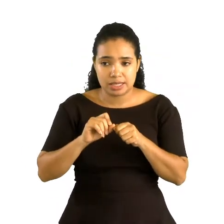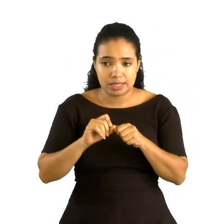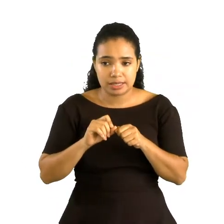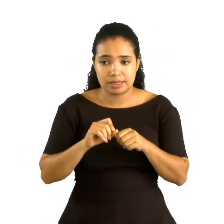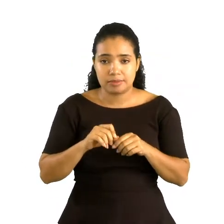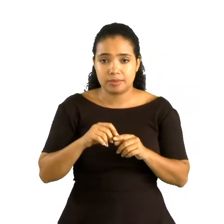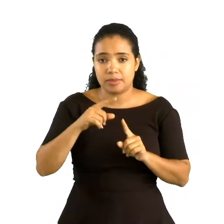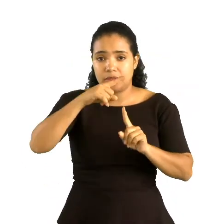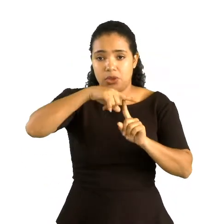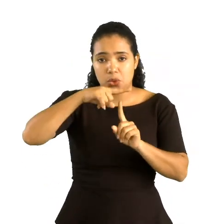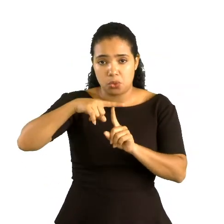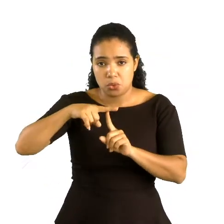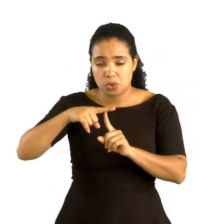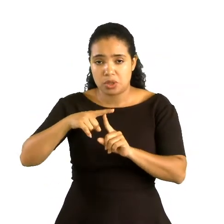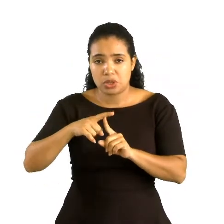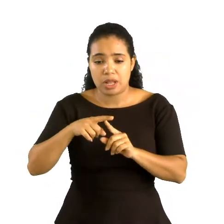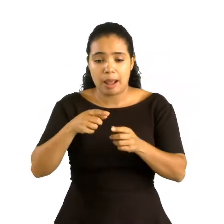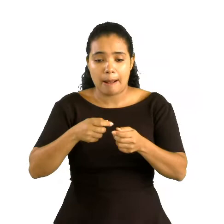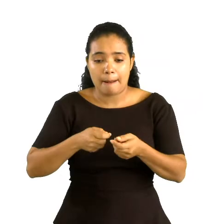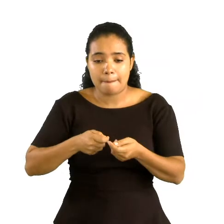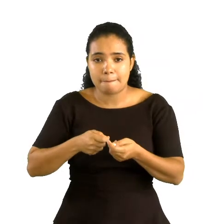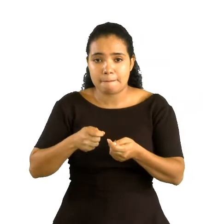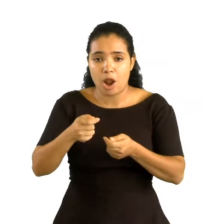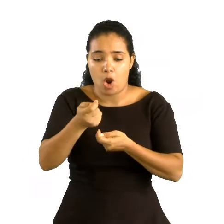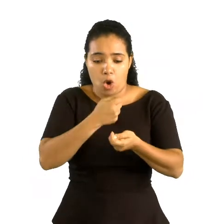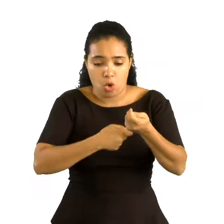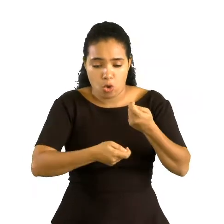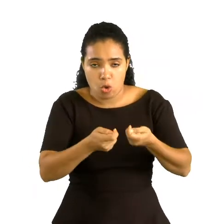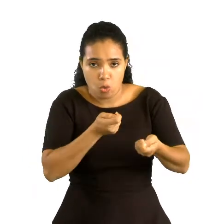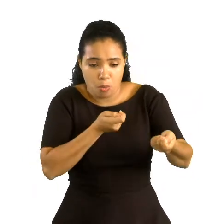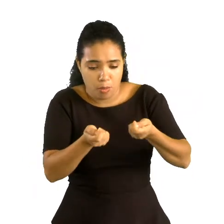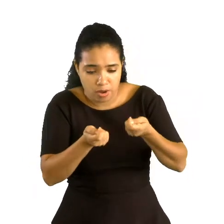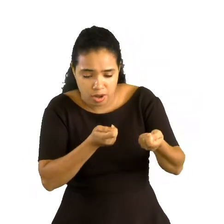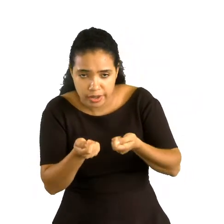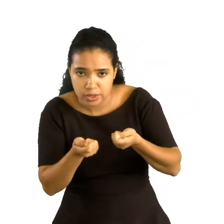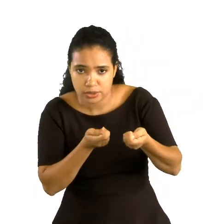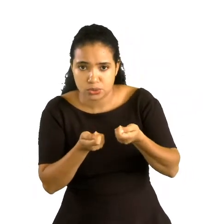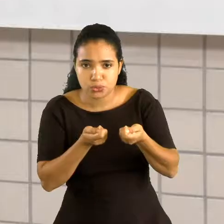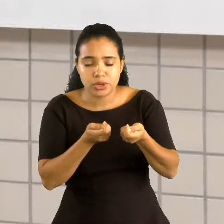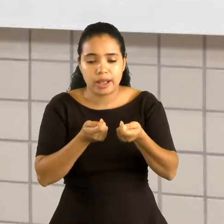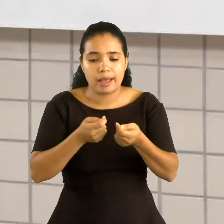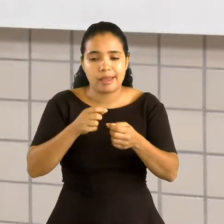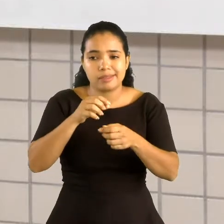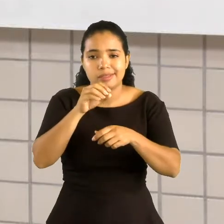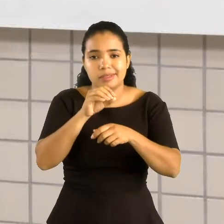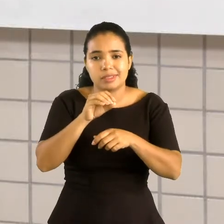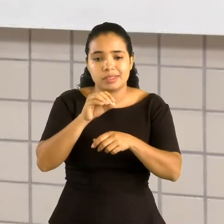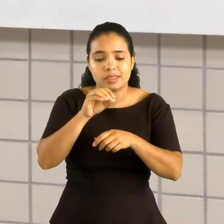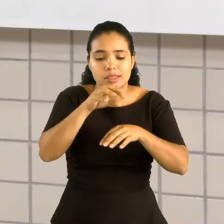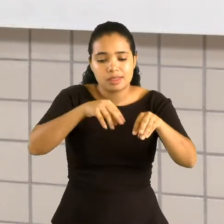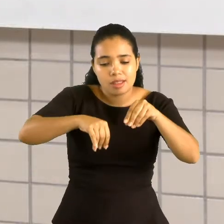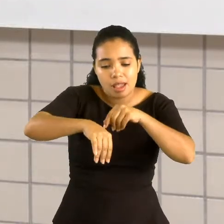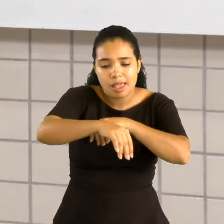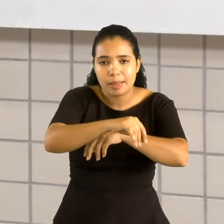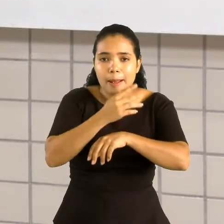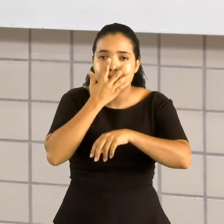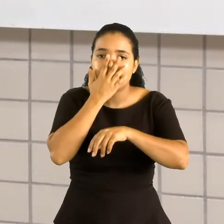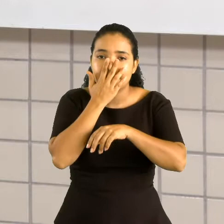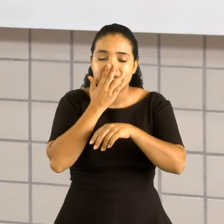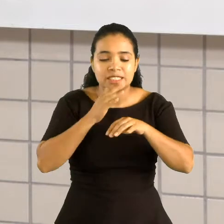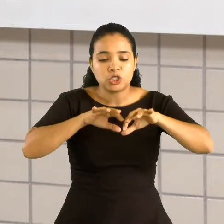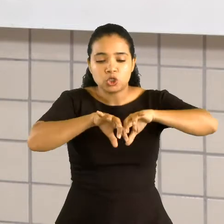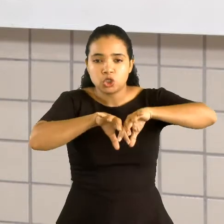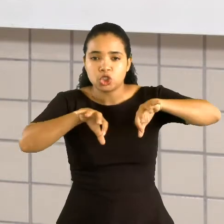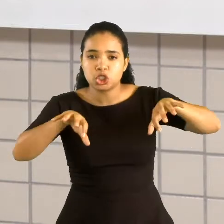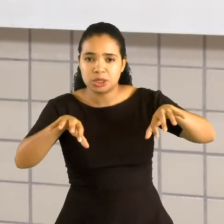um tipo de regulagem de terra, de manejo de terra diferenciado, às vezes a gente tira a proteção dessa camada mais superficial da terra e